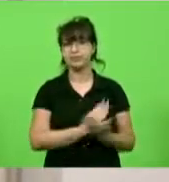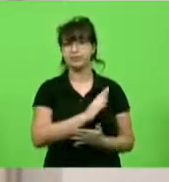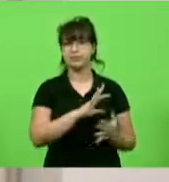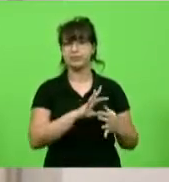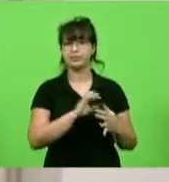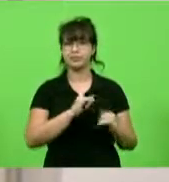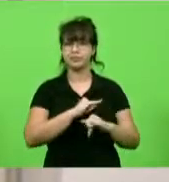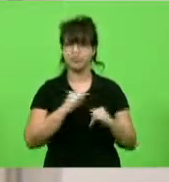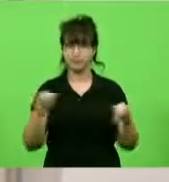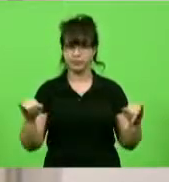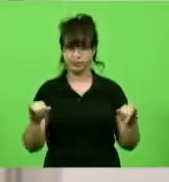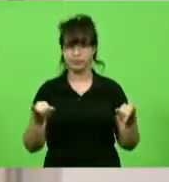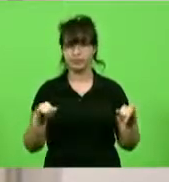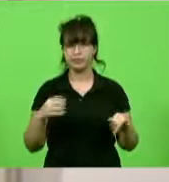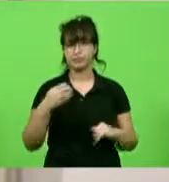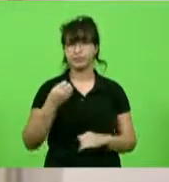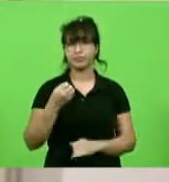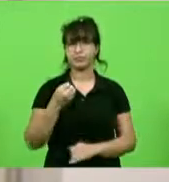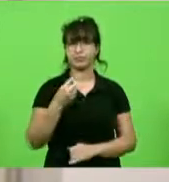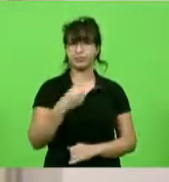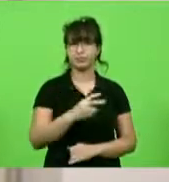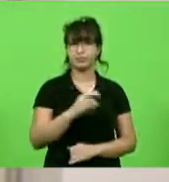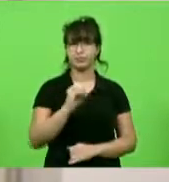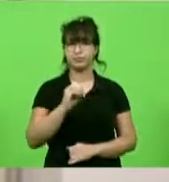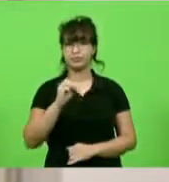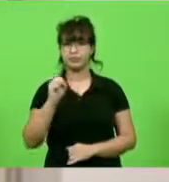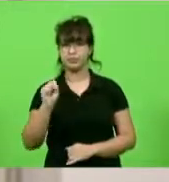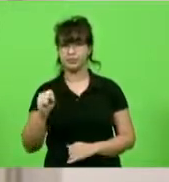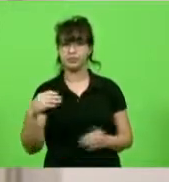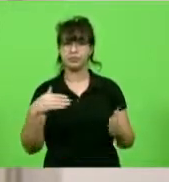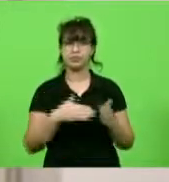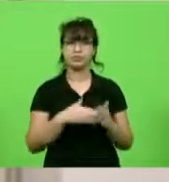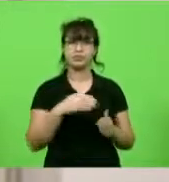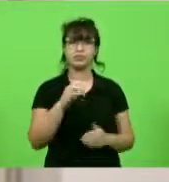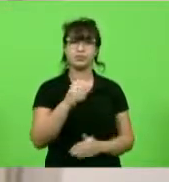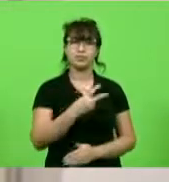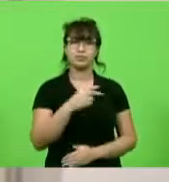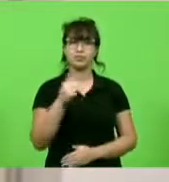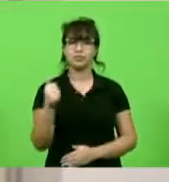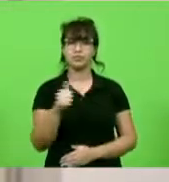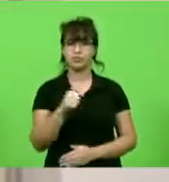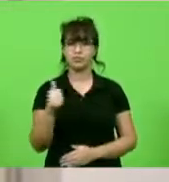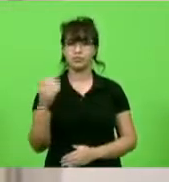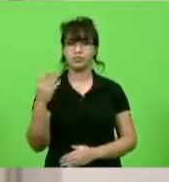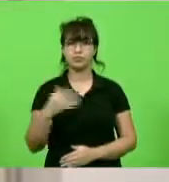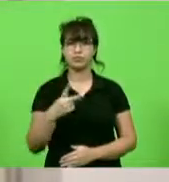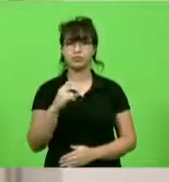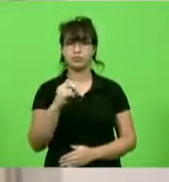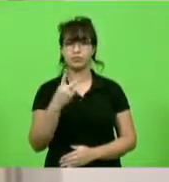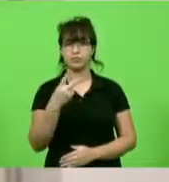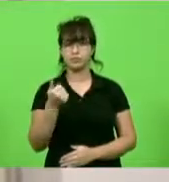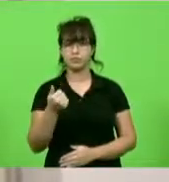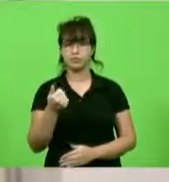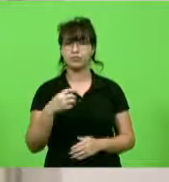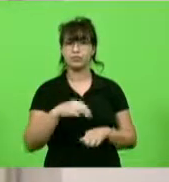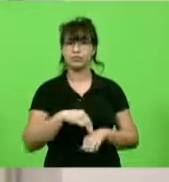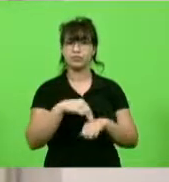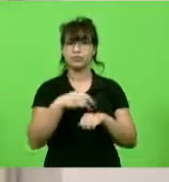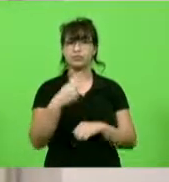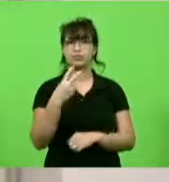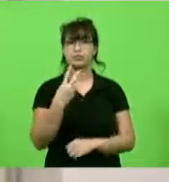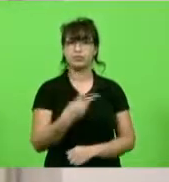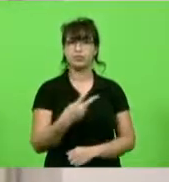208 a 211 barra 2021, as moções número 200 a